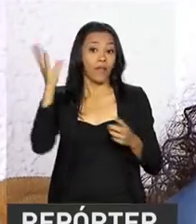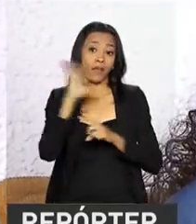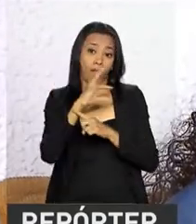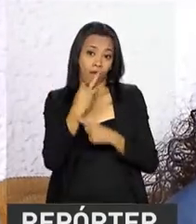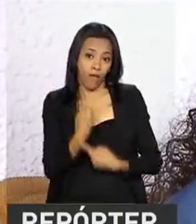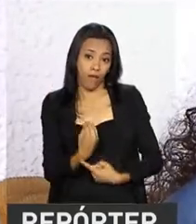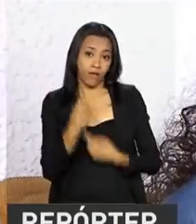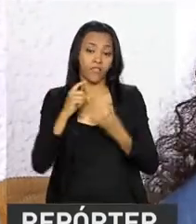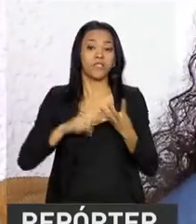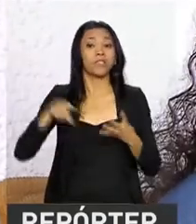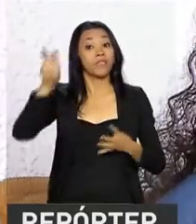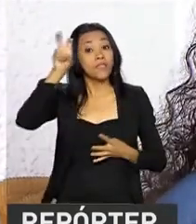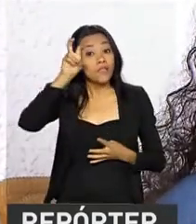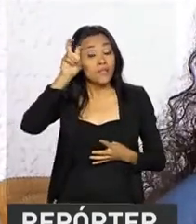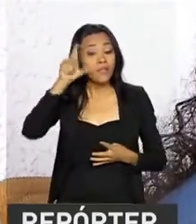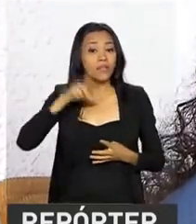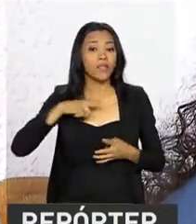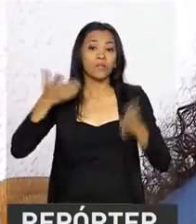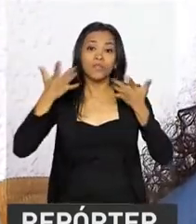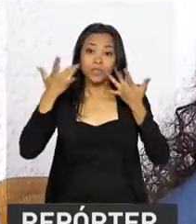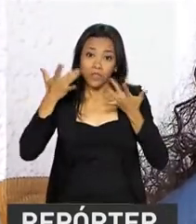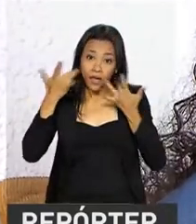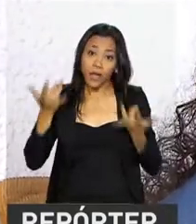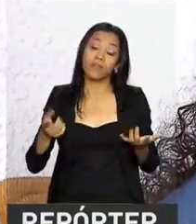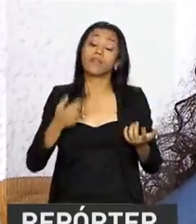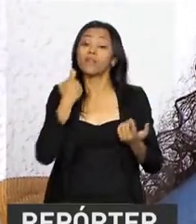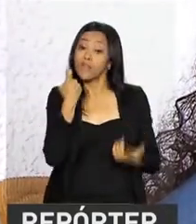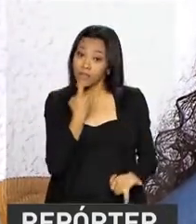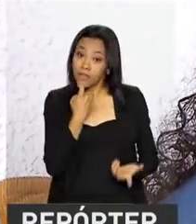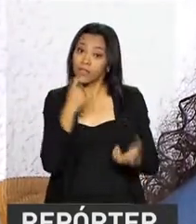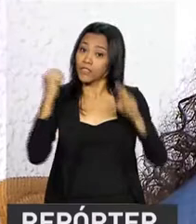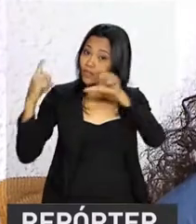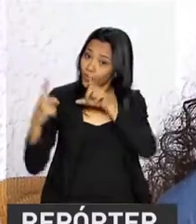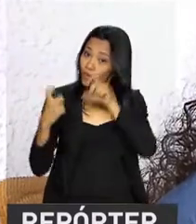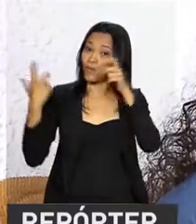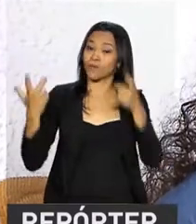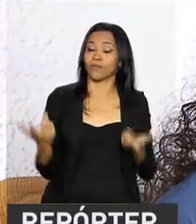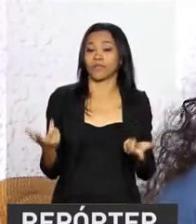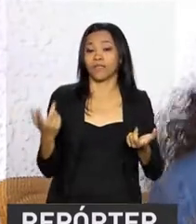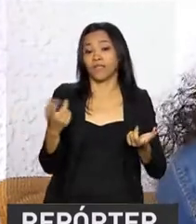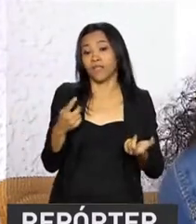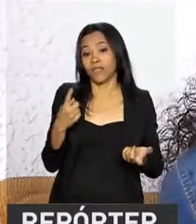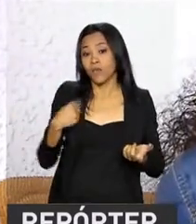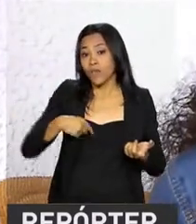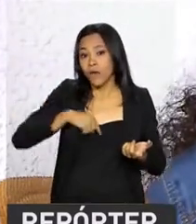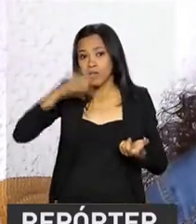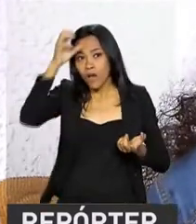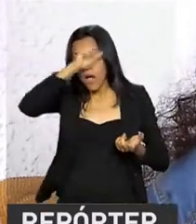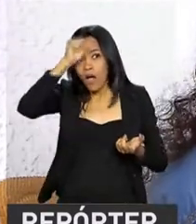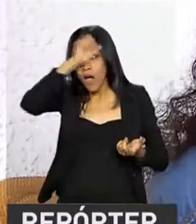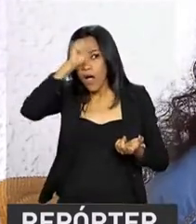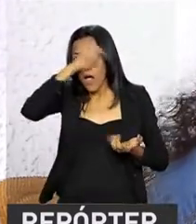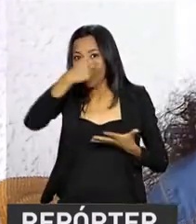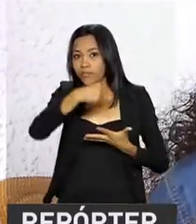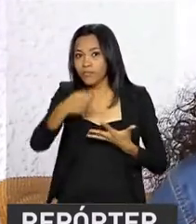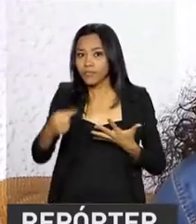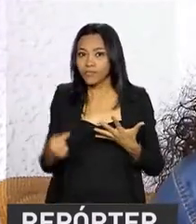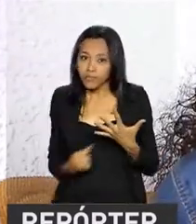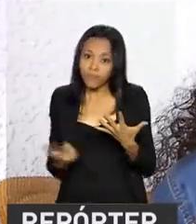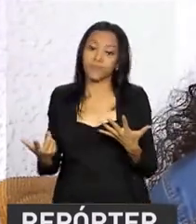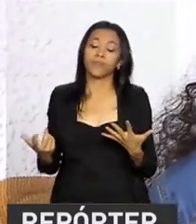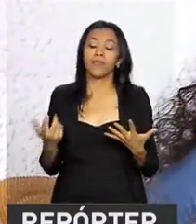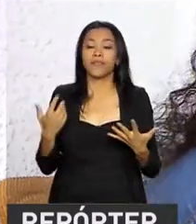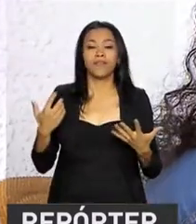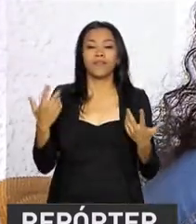na quinta temos a aula de teatro e na sexta fotografia. A gente adquire conhecimento e se diverte,